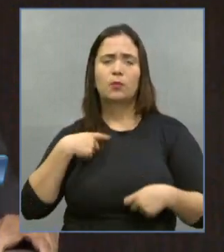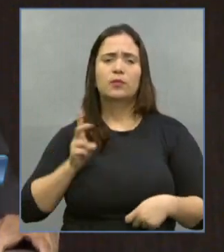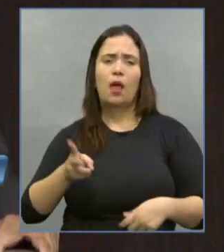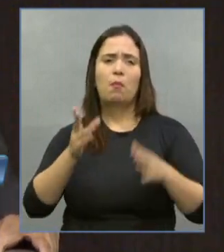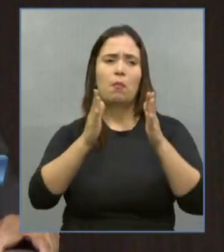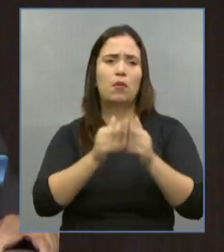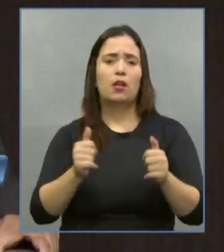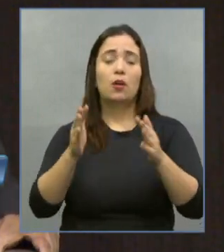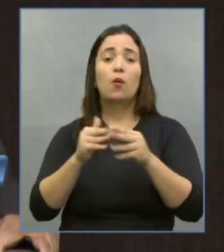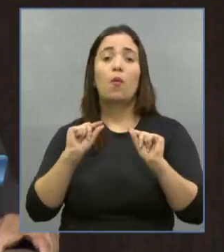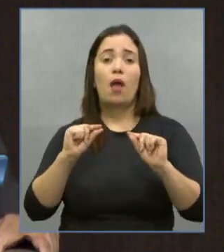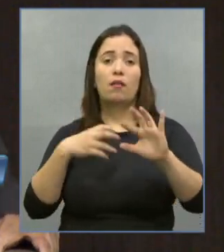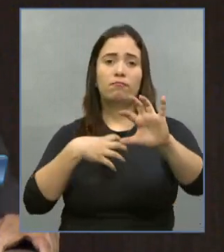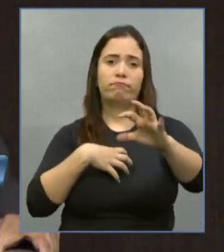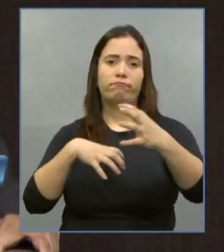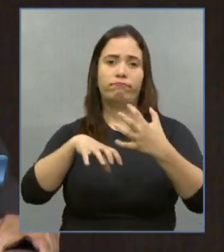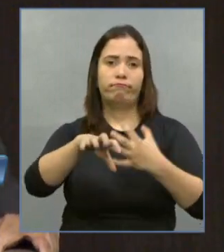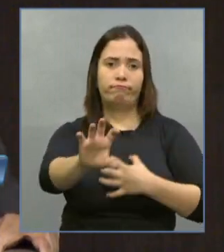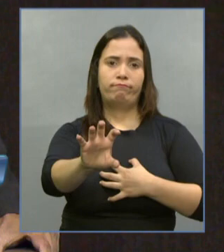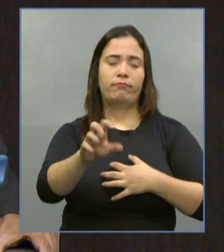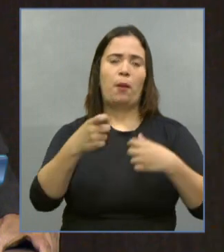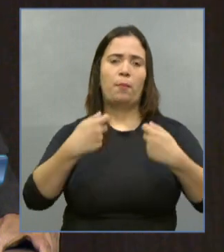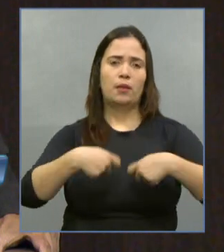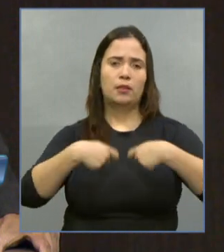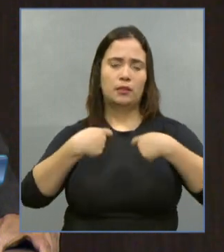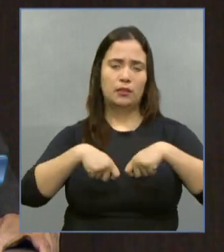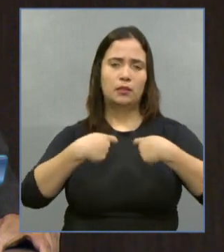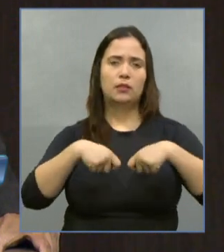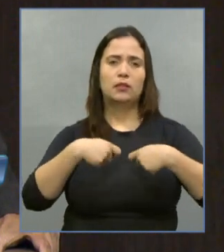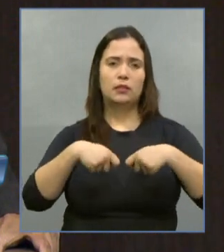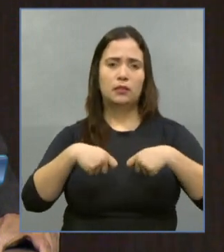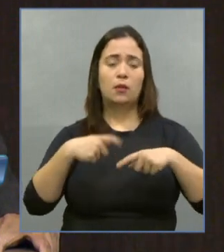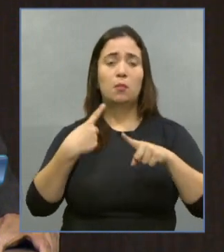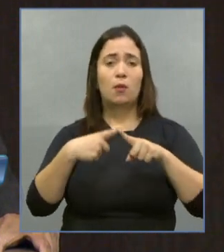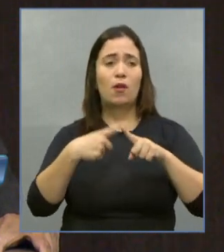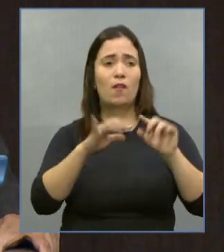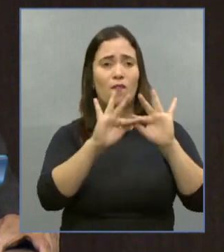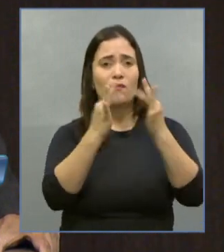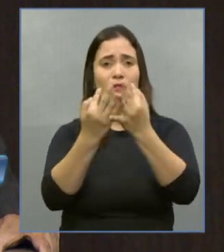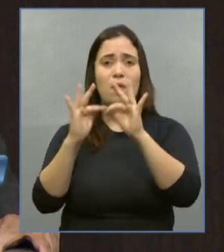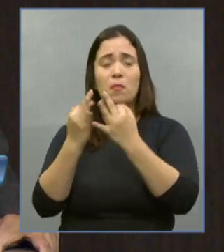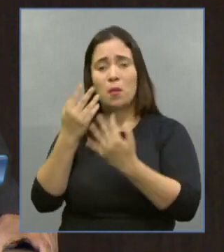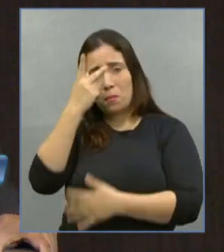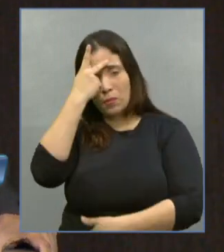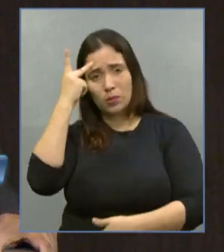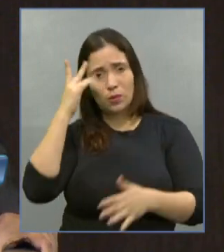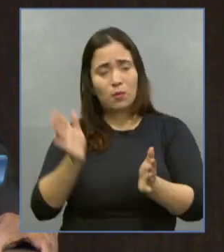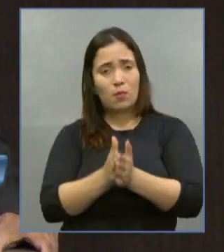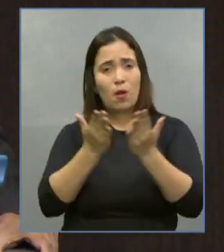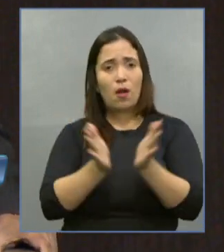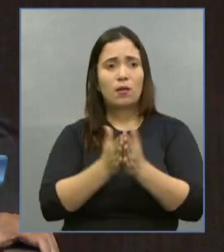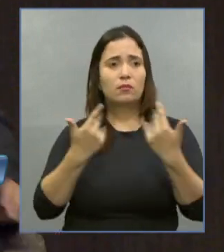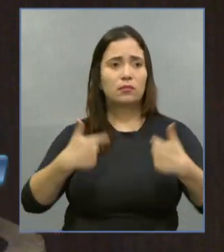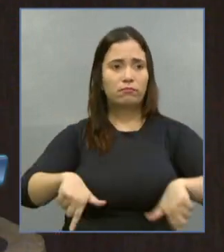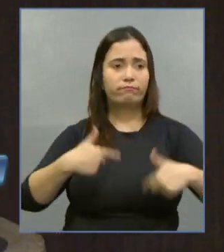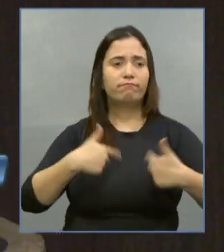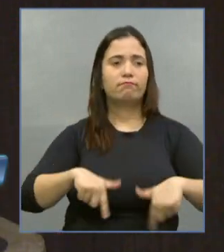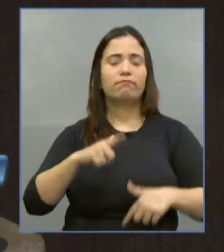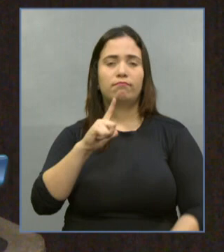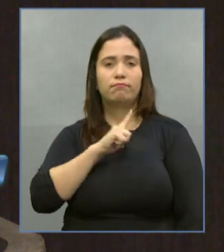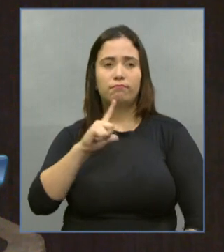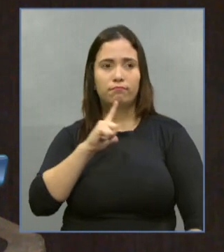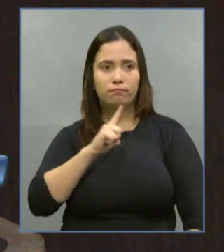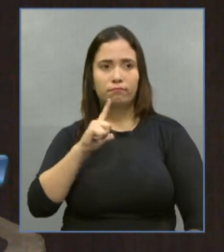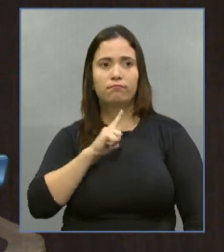se coloquem no lugar destas famílias. Nós estamos falando de famílias da classe trabalhadora, das classes populares.